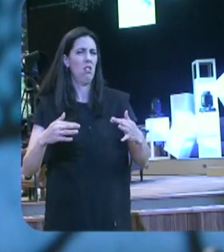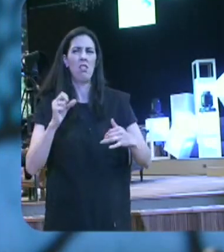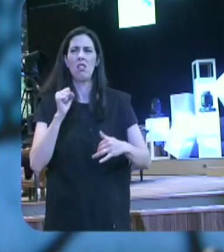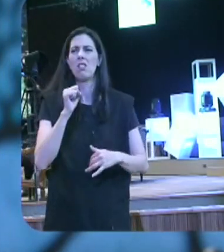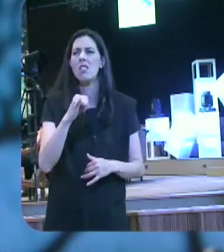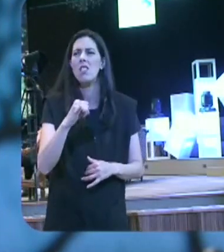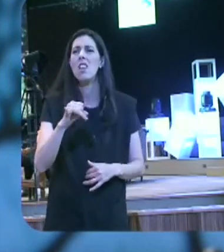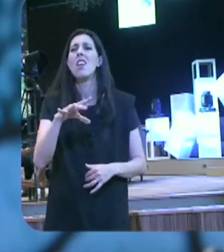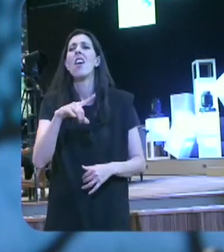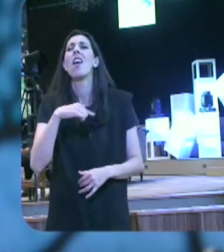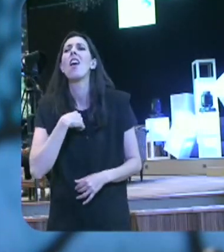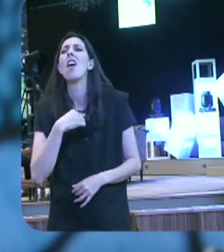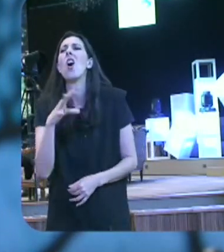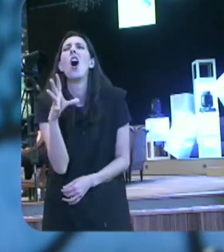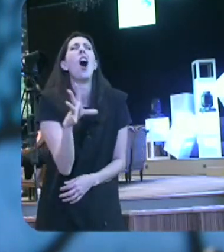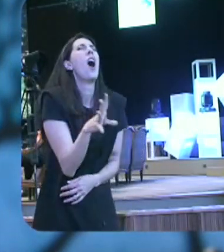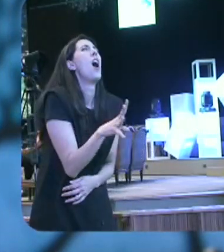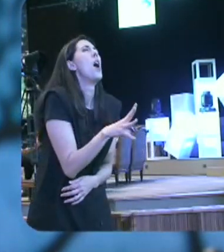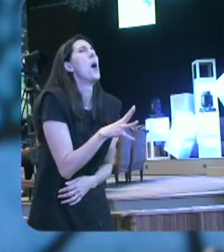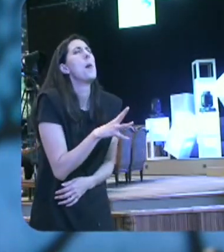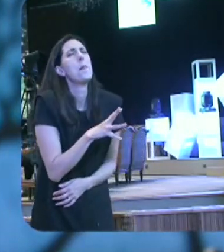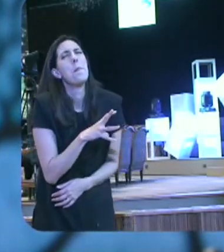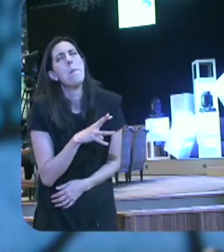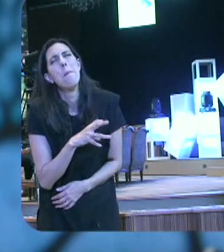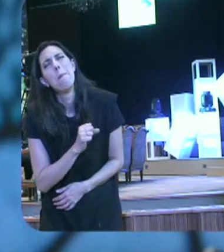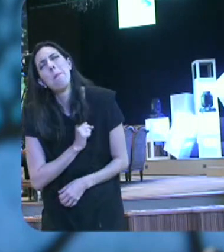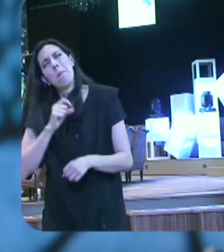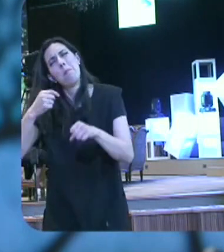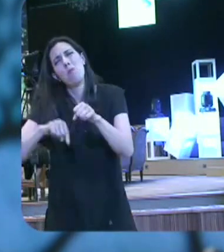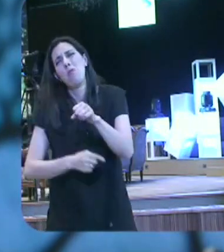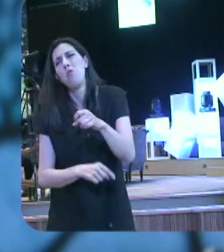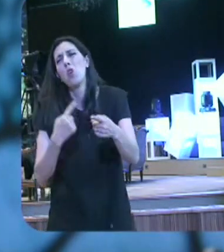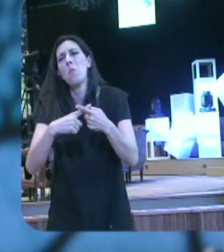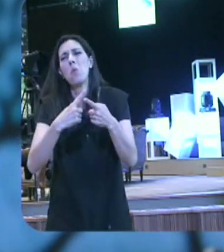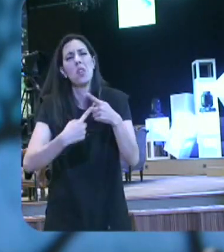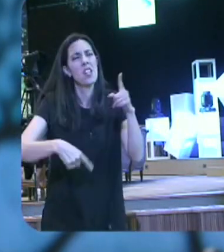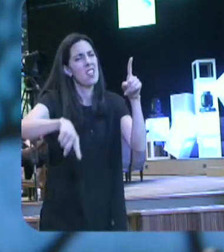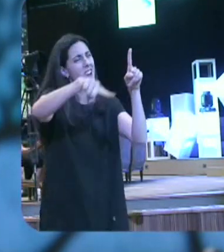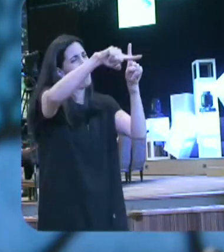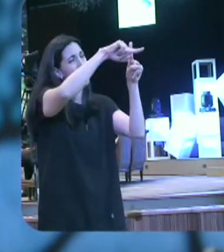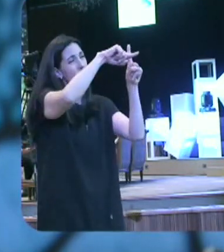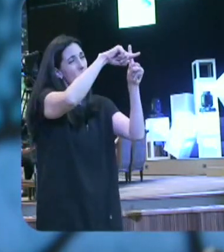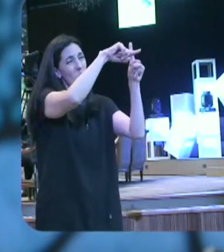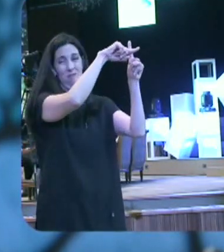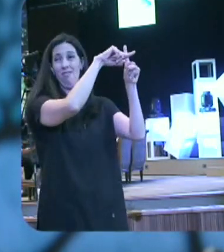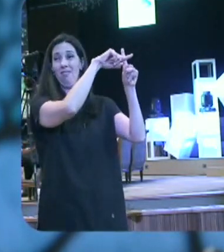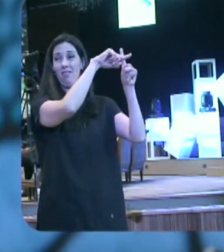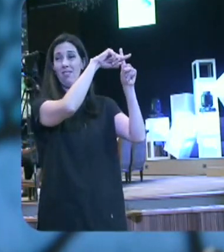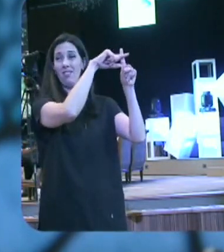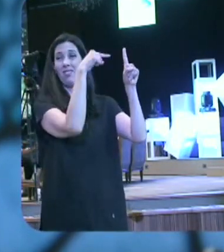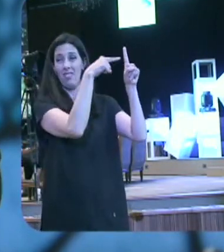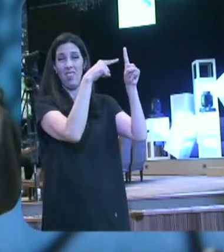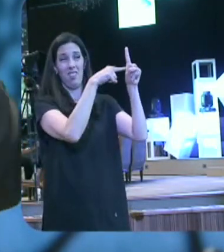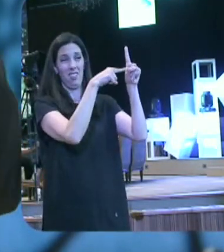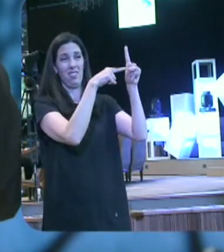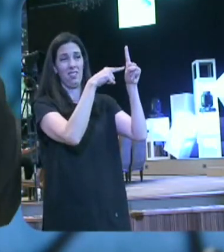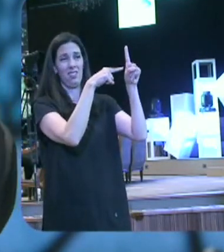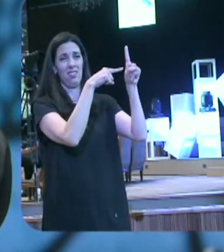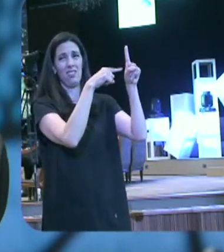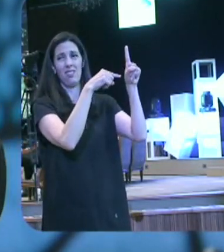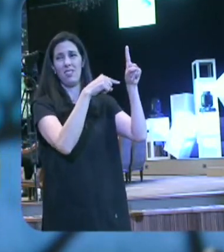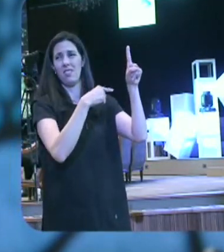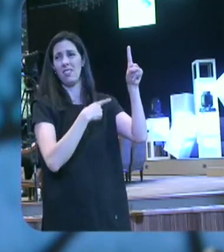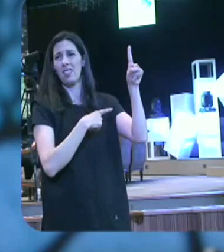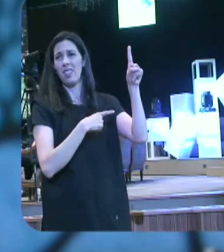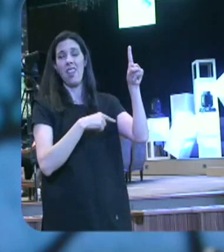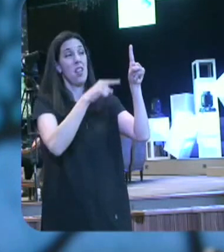E se eu amei a ponto de ir para a cruz, e se eu amei e tenho demonstrado